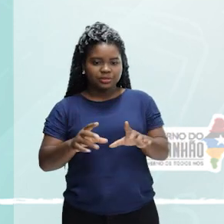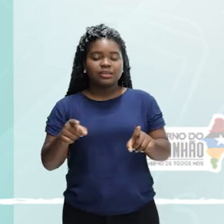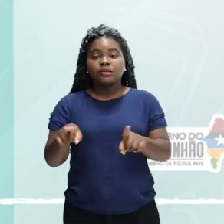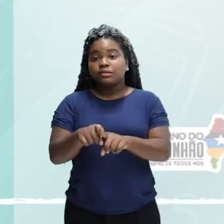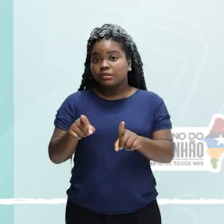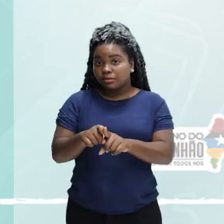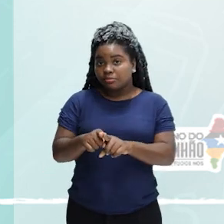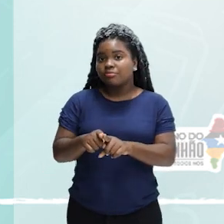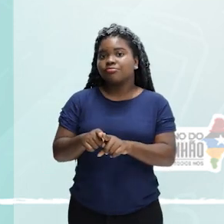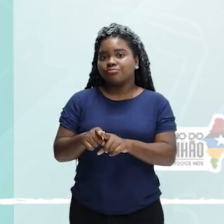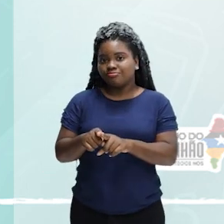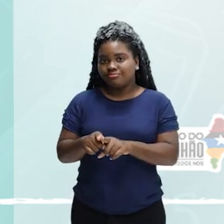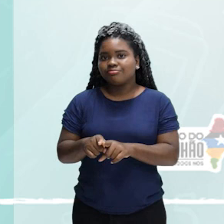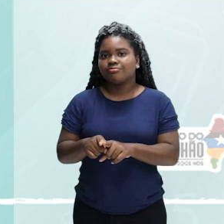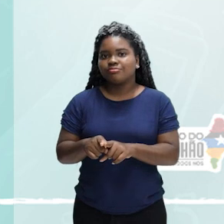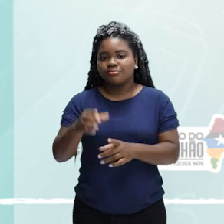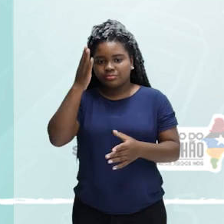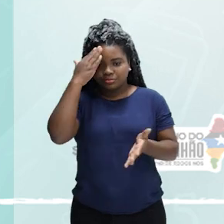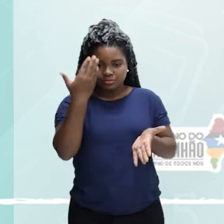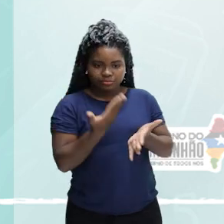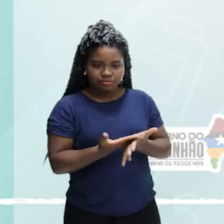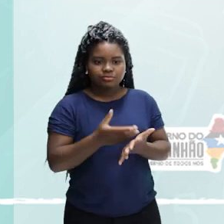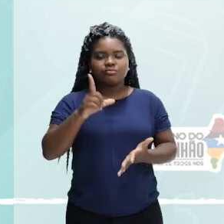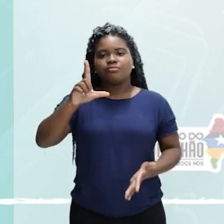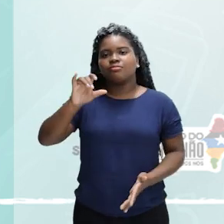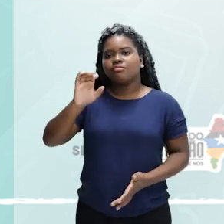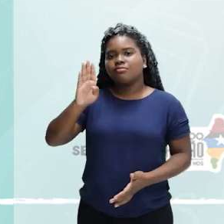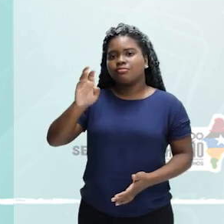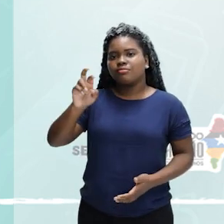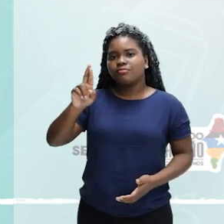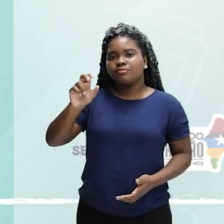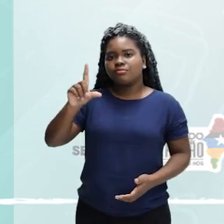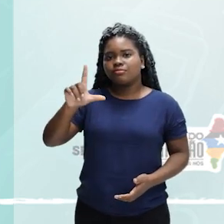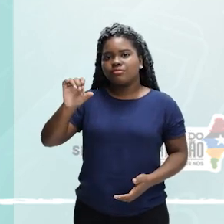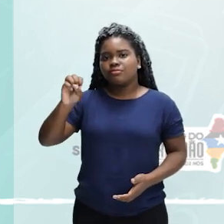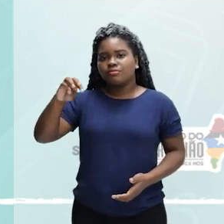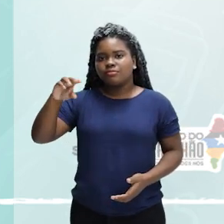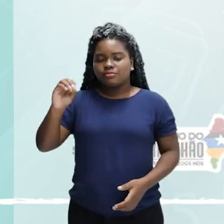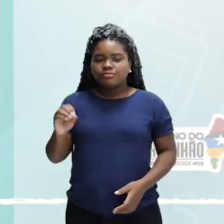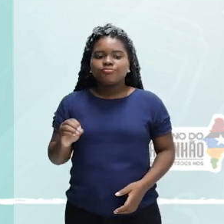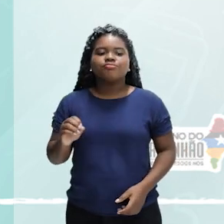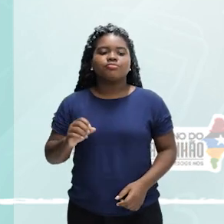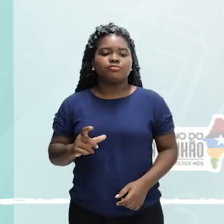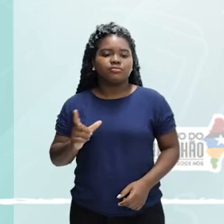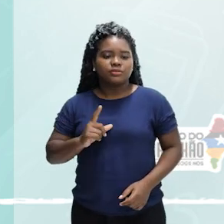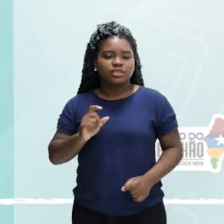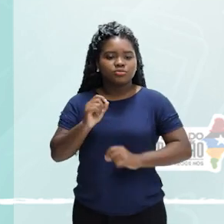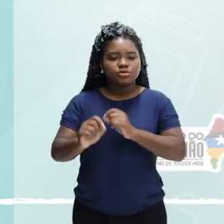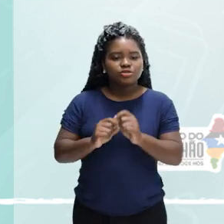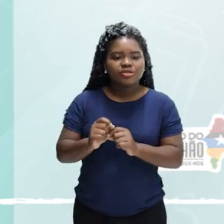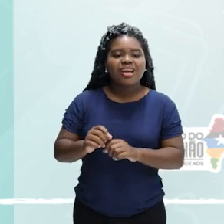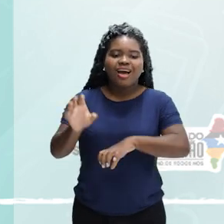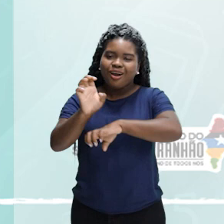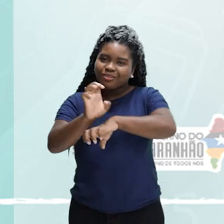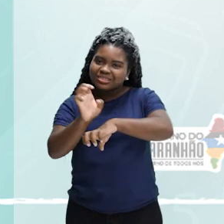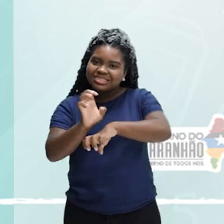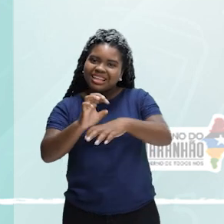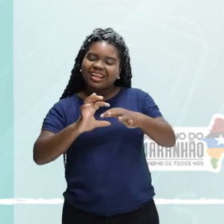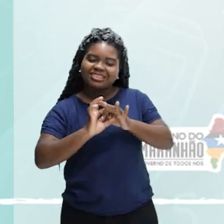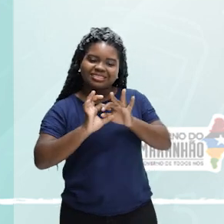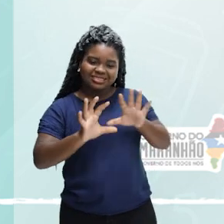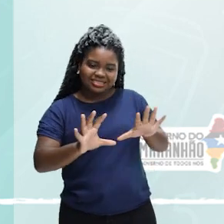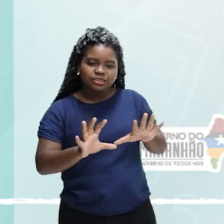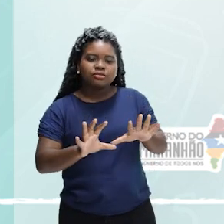liberalismo, certo? Ele foi publicado em 1859, essa obra. E segundo Mill, o Estado liberal é